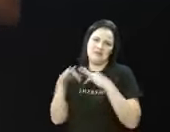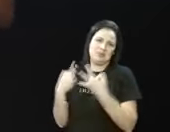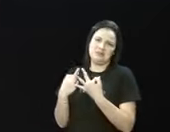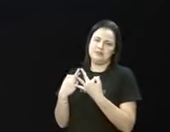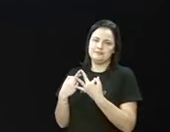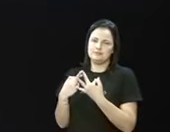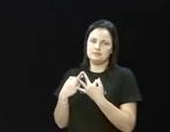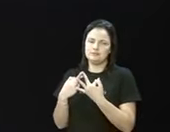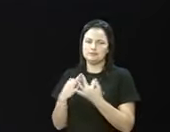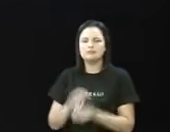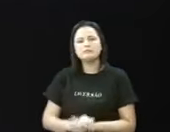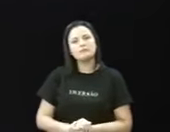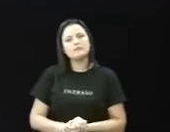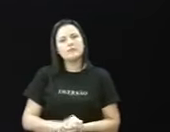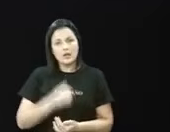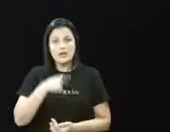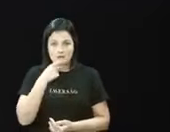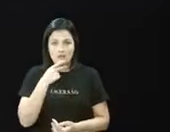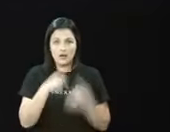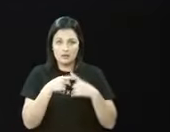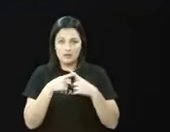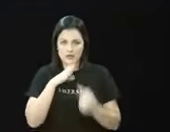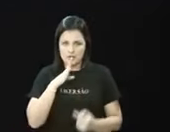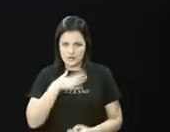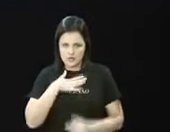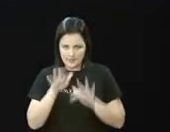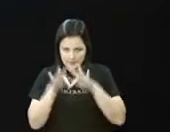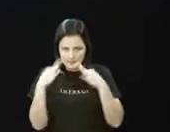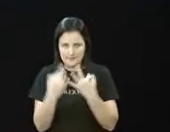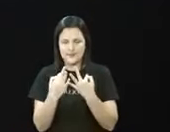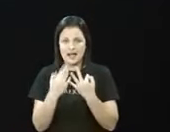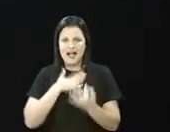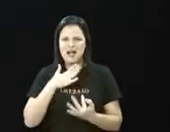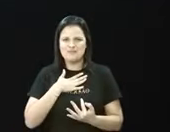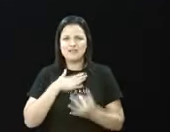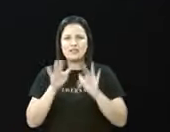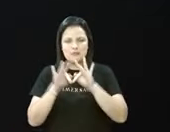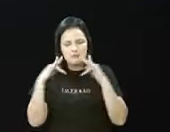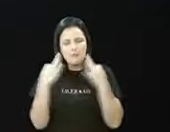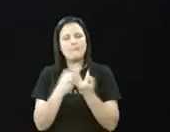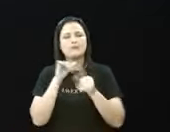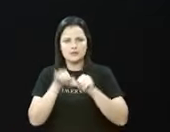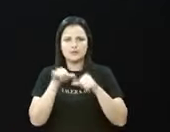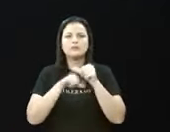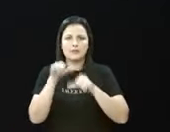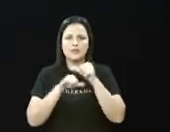E não preciso conhecer a tua para saber que o Deus que pôde fazer pela minha vida também pode fazer pela tua.